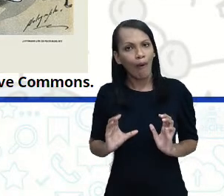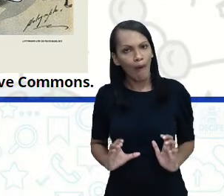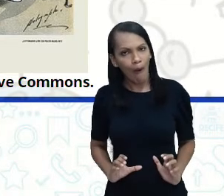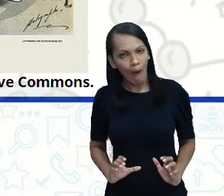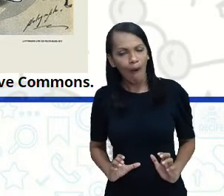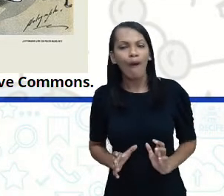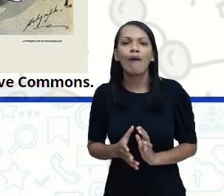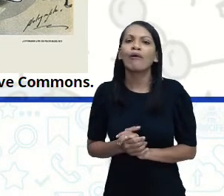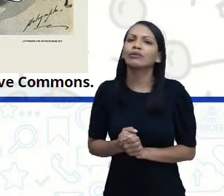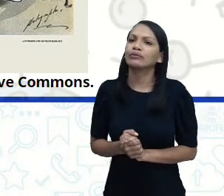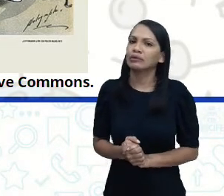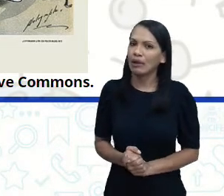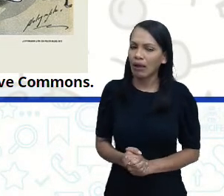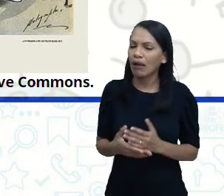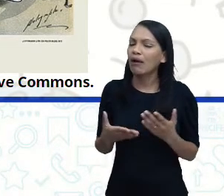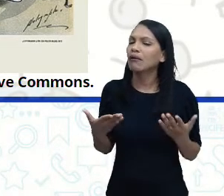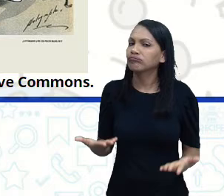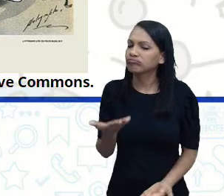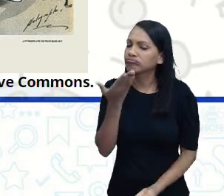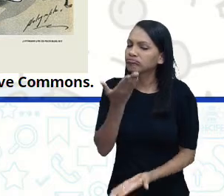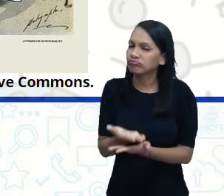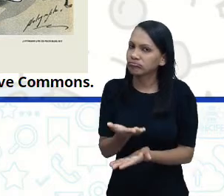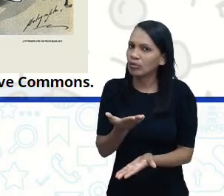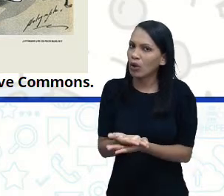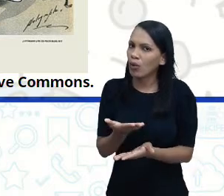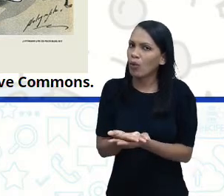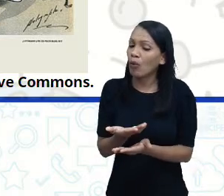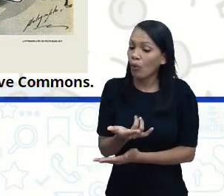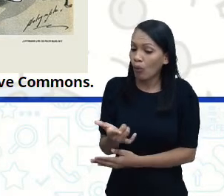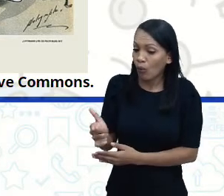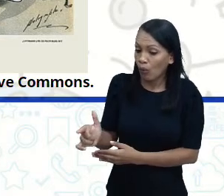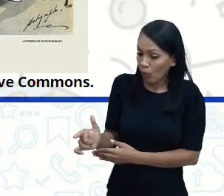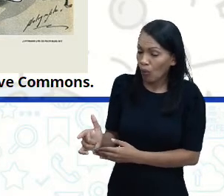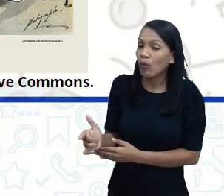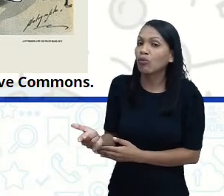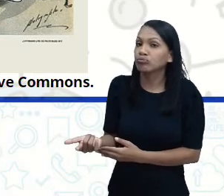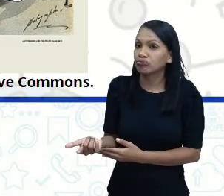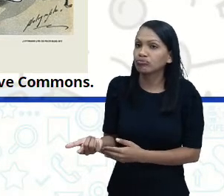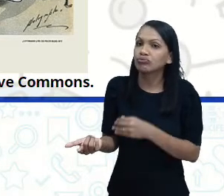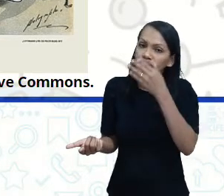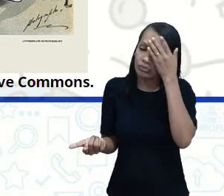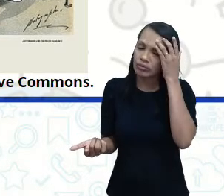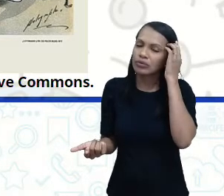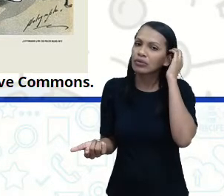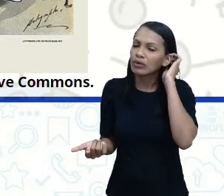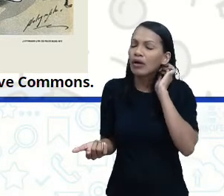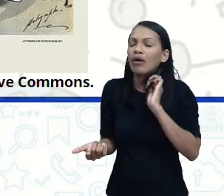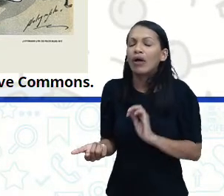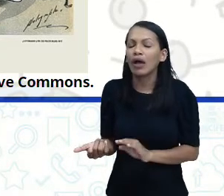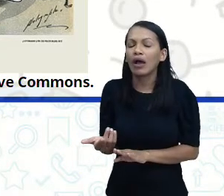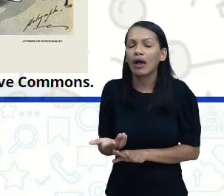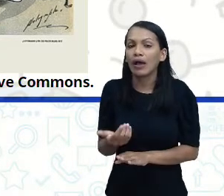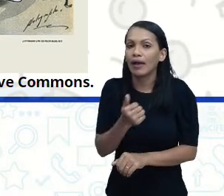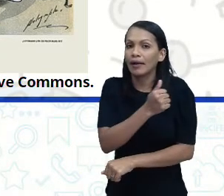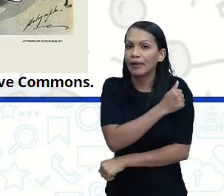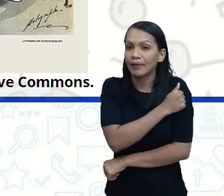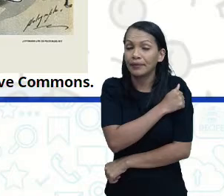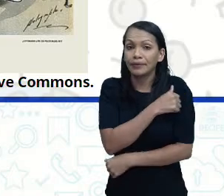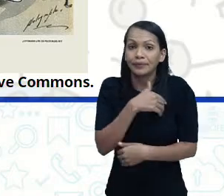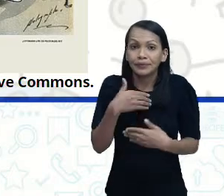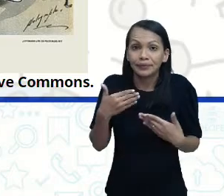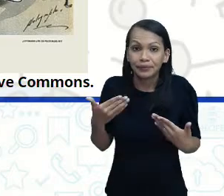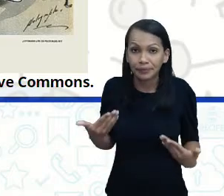ali, estudando, mais aplicados. E os outros que estão na frente não seriam tão civilizados e estão,